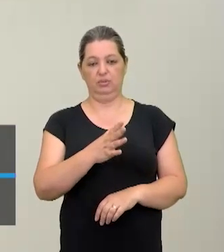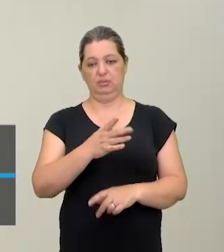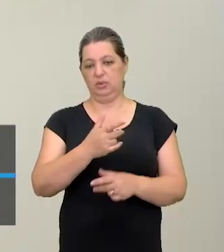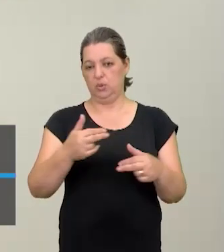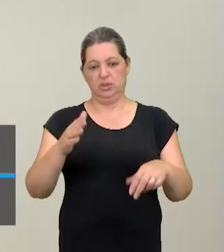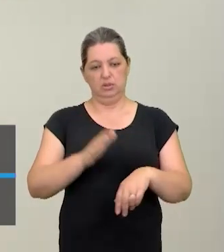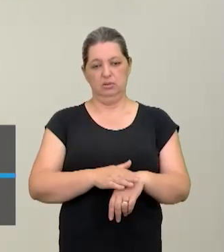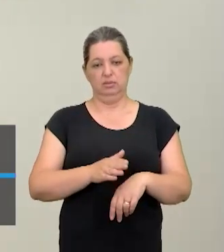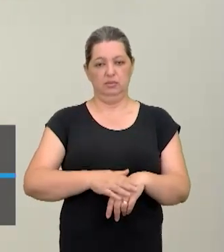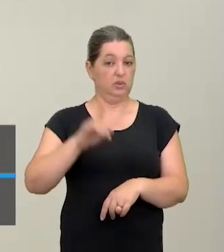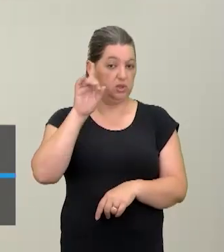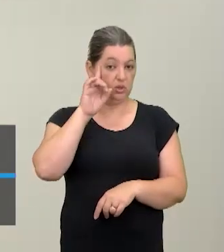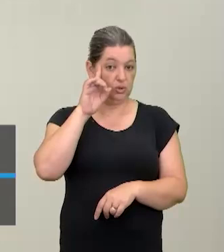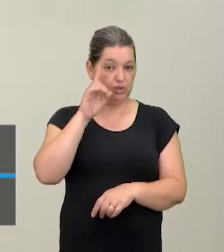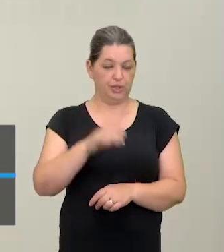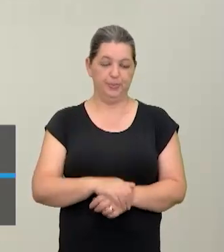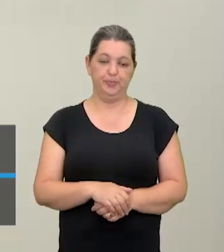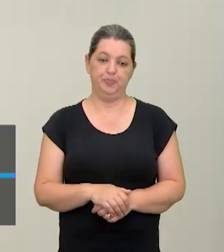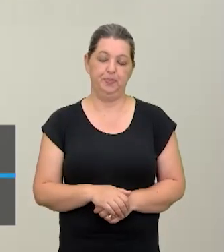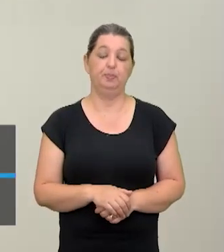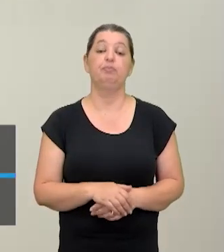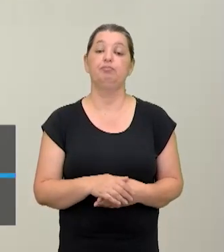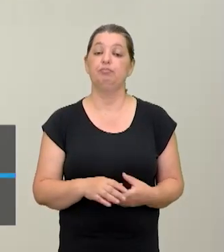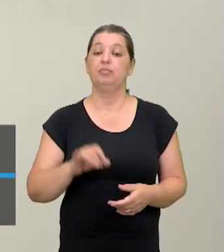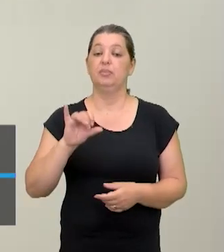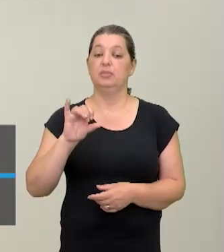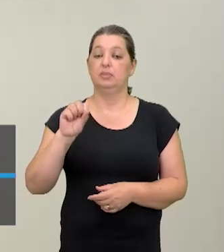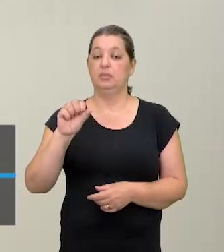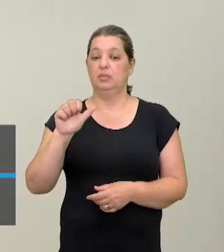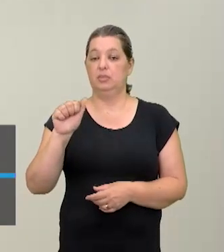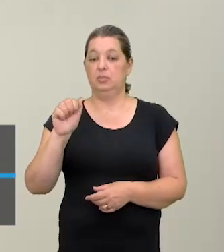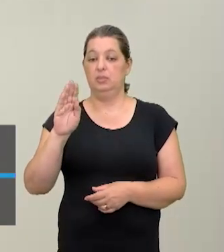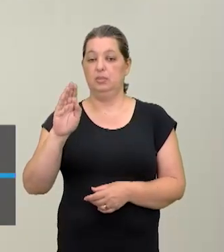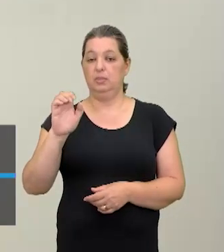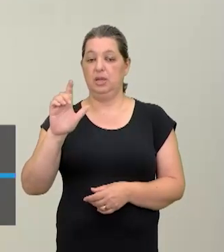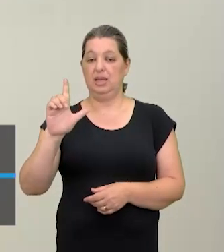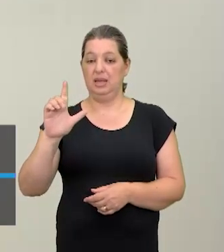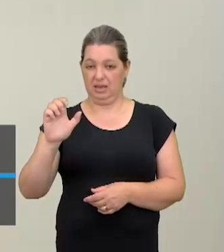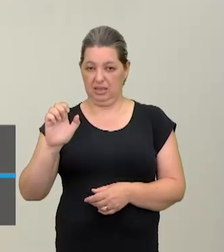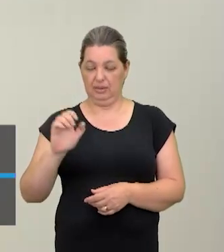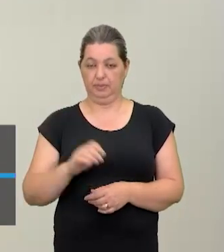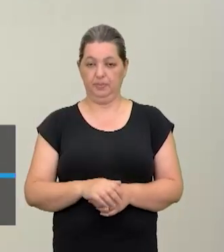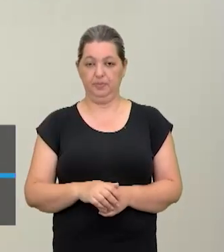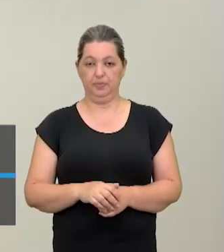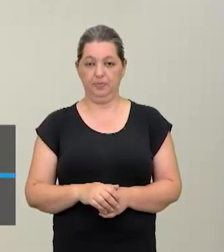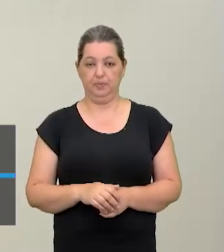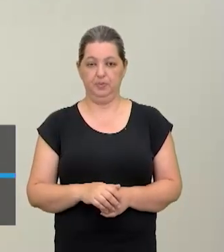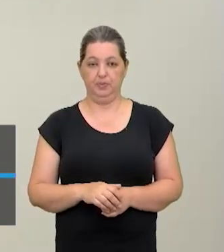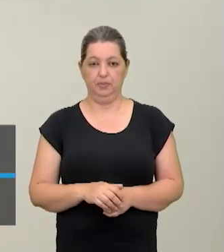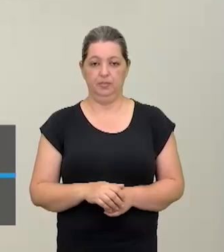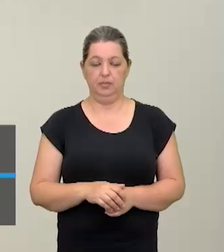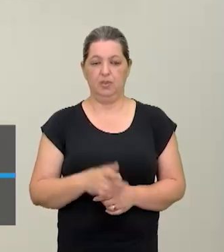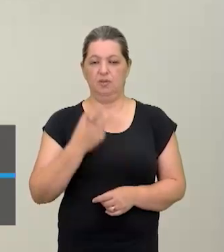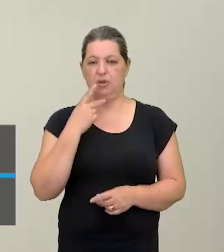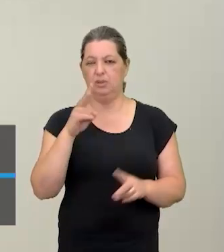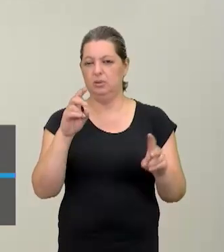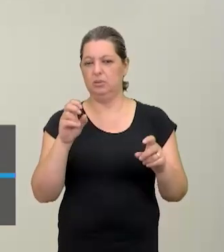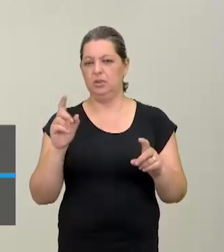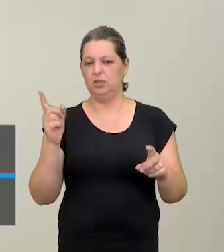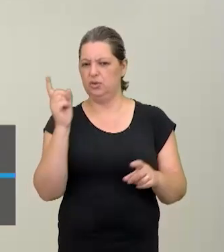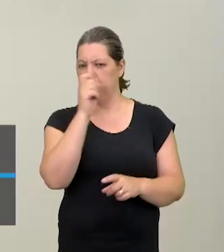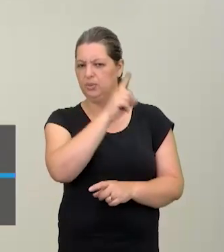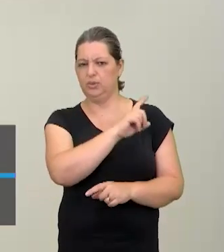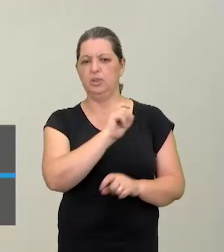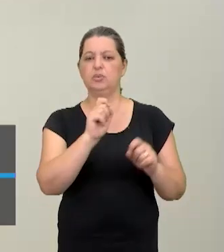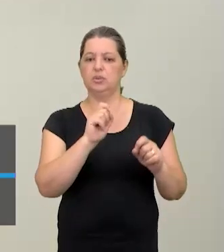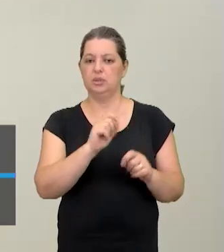nova rotina. Ah, e olha só a Isabelle. Porque em meio a tantos comentários relacionadas a coisas, a dificuldades, a Isabelle